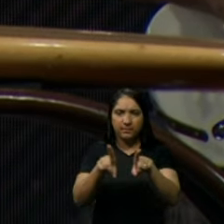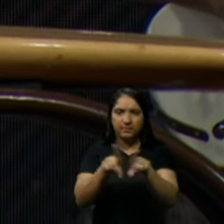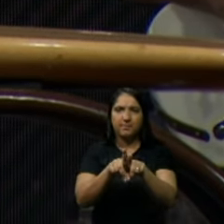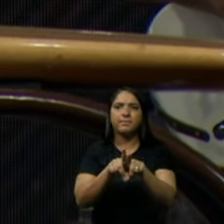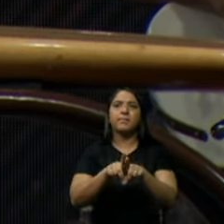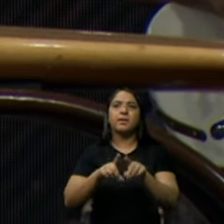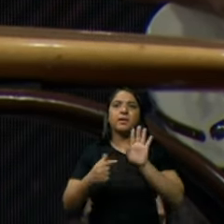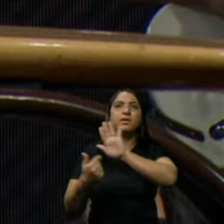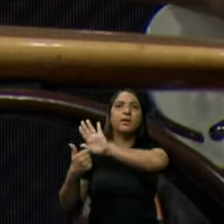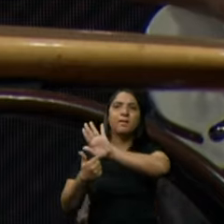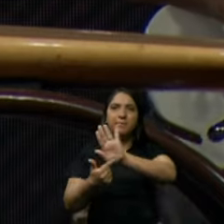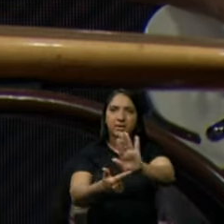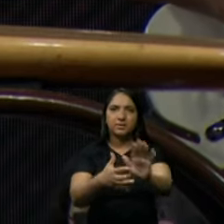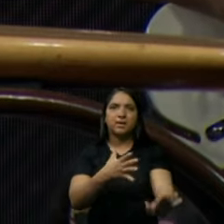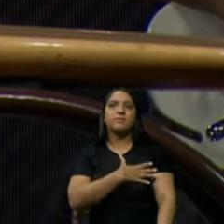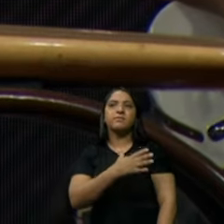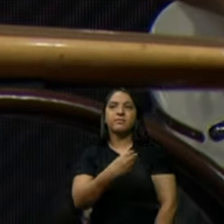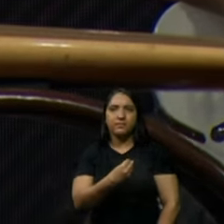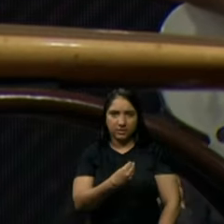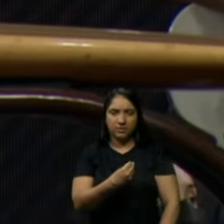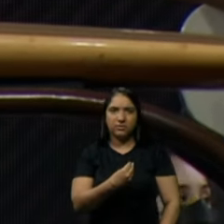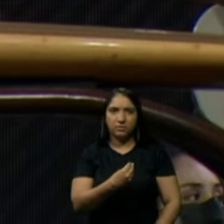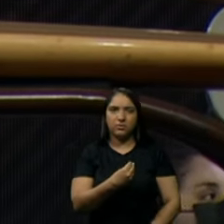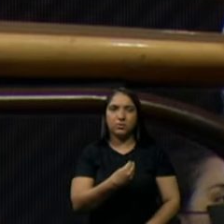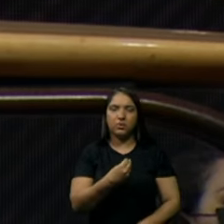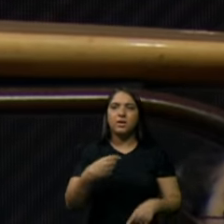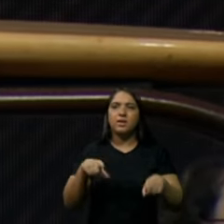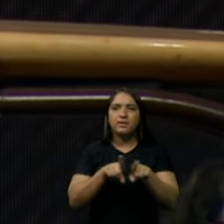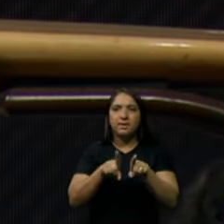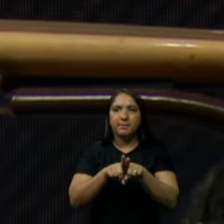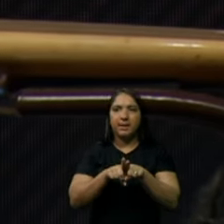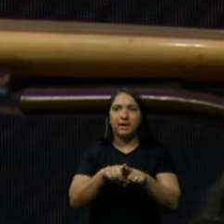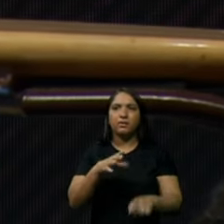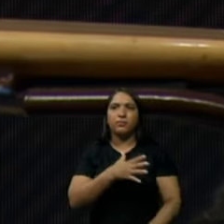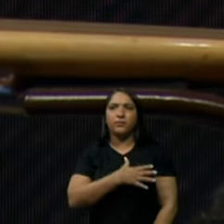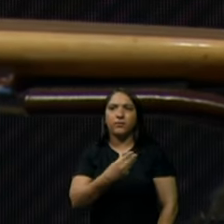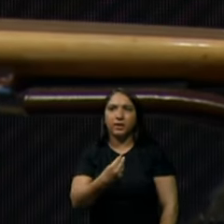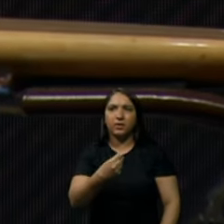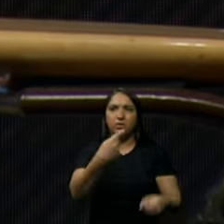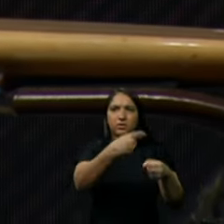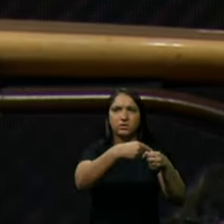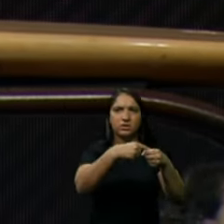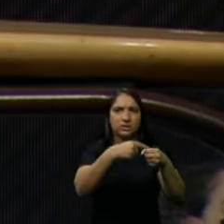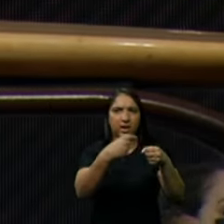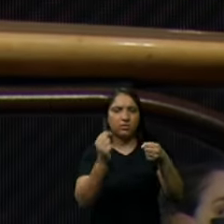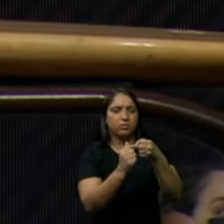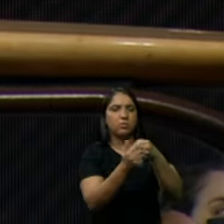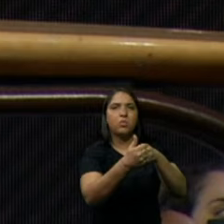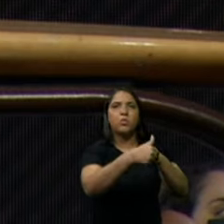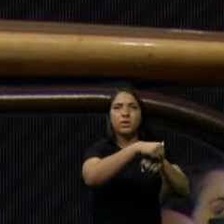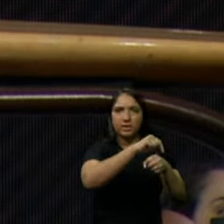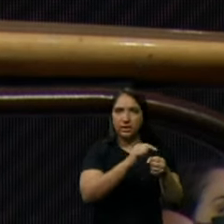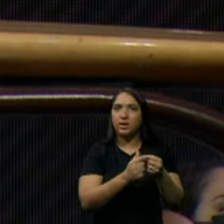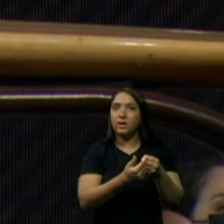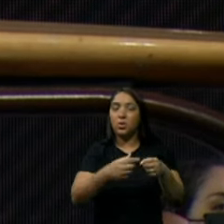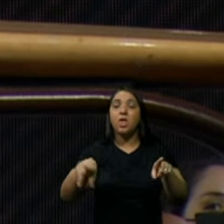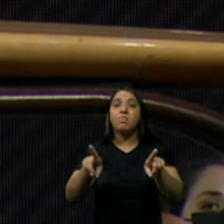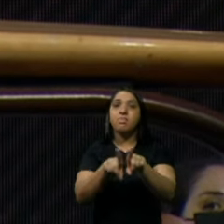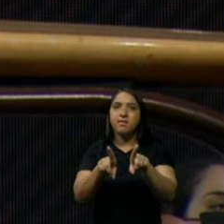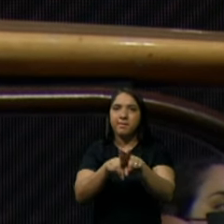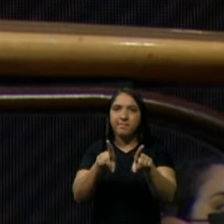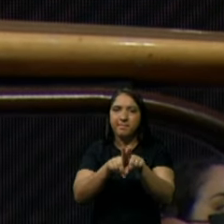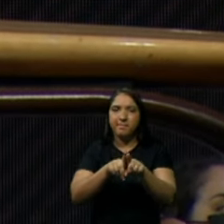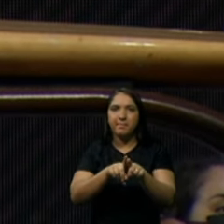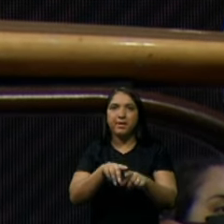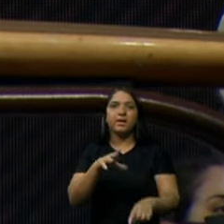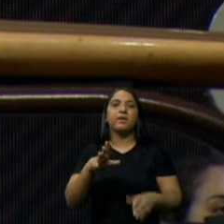apresentar João os pastores de Atibaia rapidamente onde é que eles estão vai abrindo espaço para eles